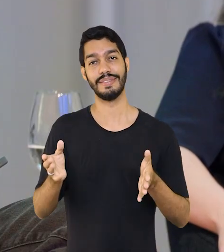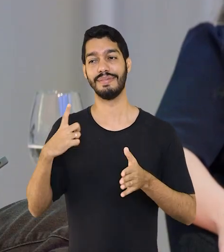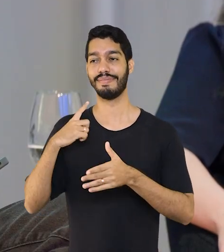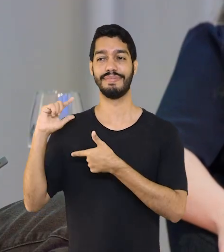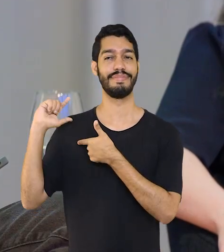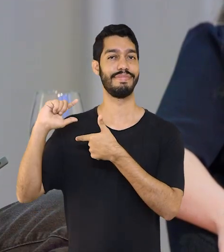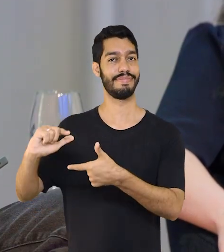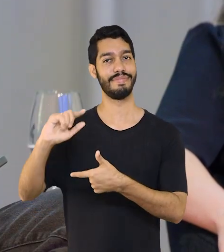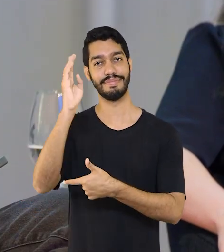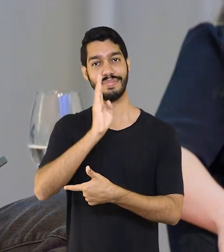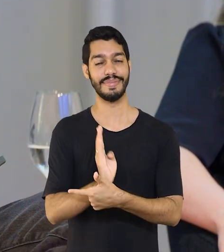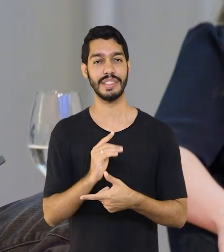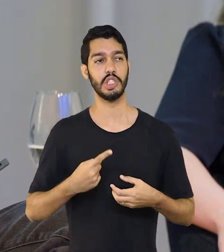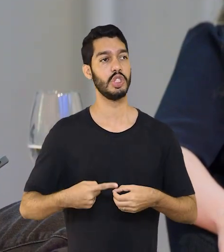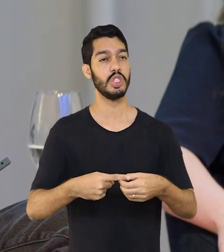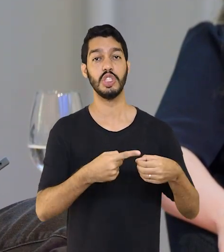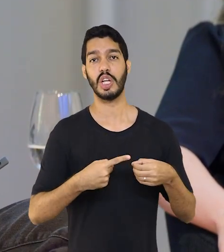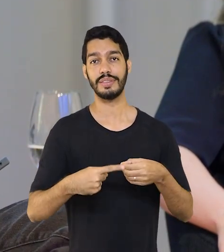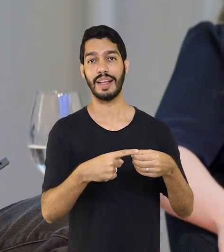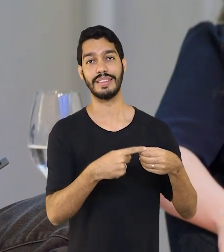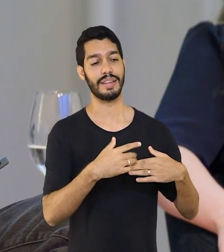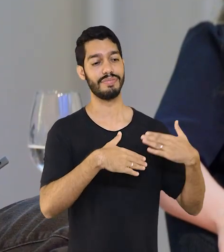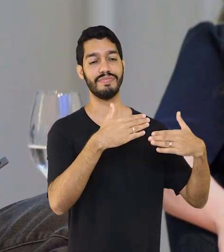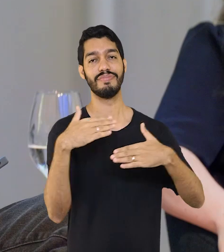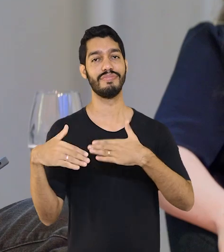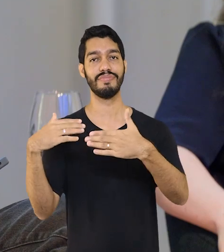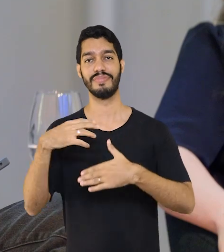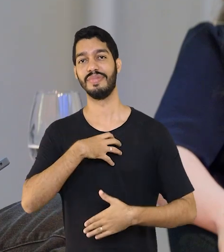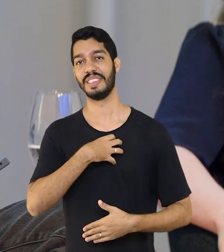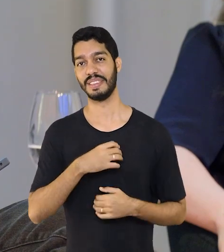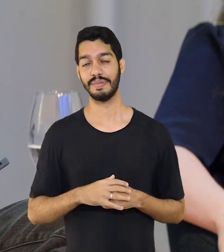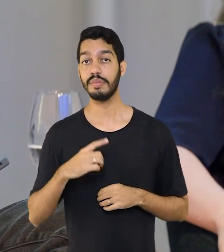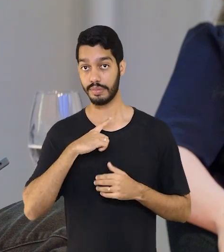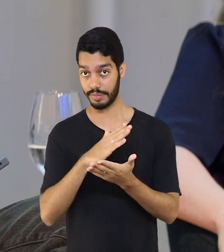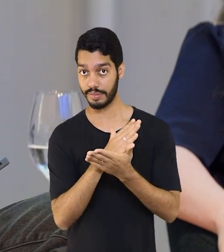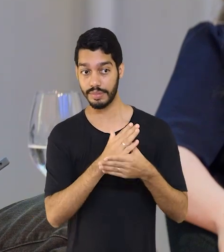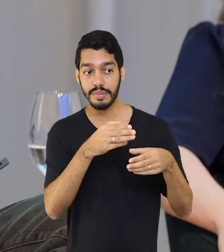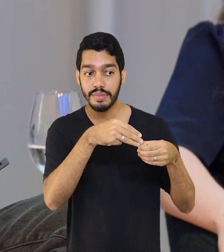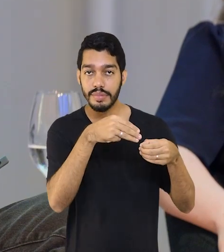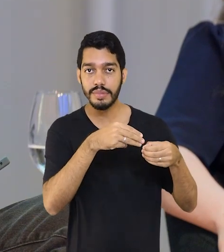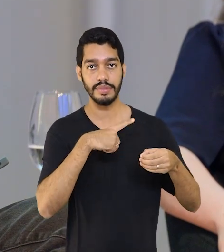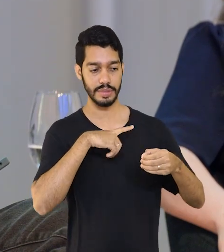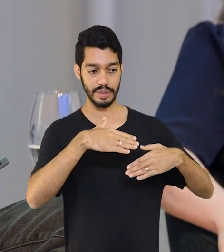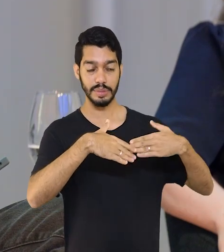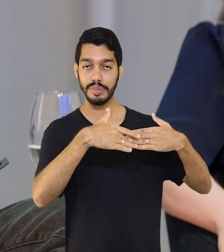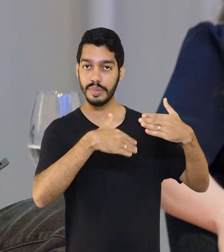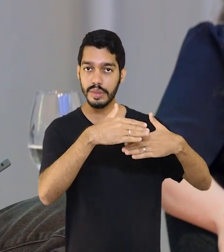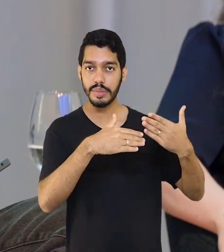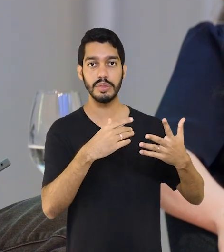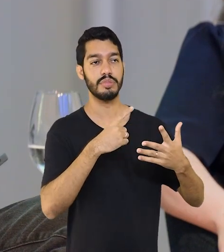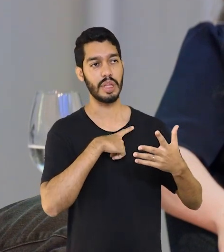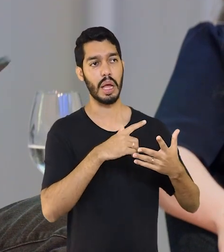uma tradição no Brasil da forma como as cidades se desenvolveram, né? A gente tem cidades que se desenvolveram de